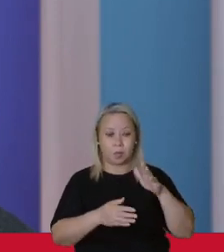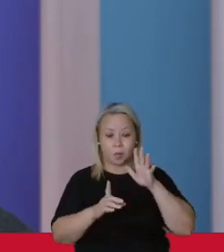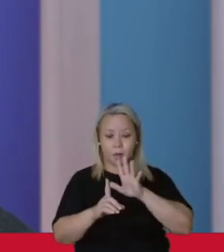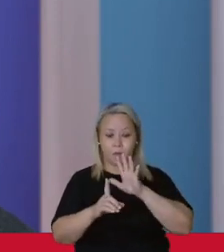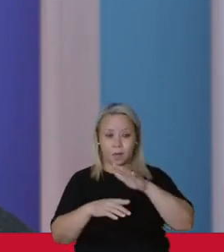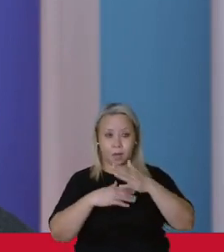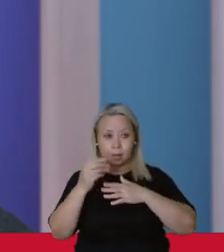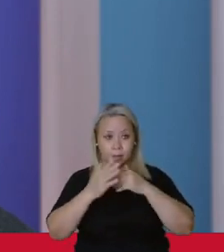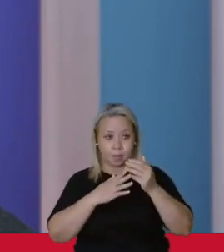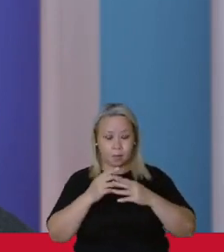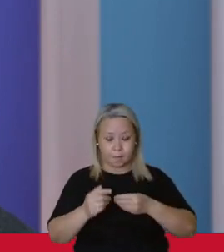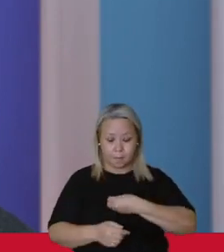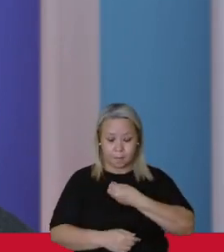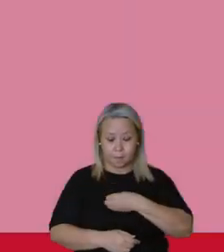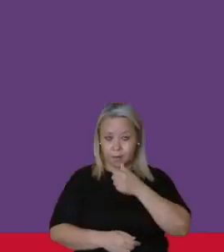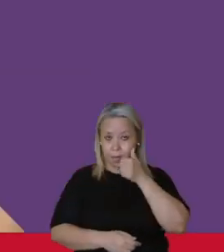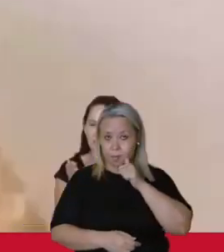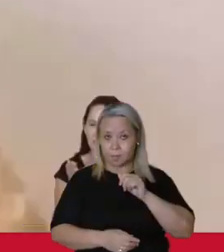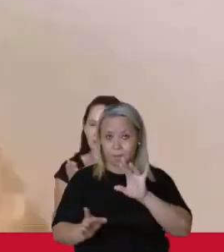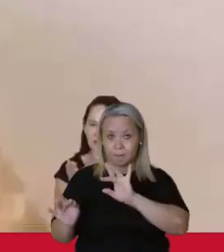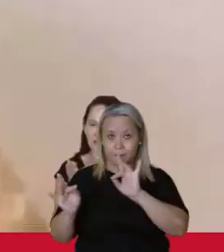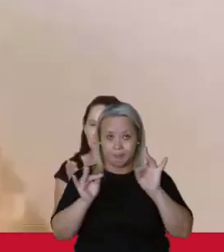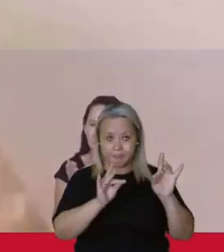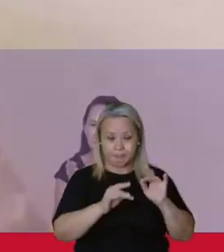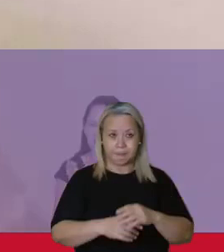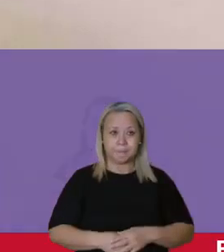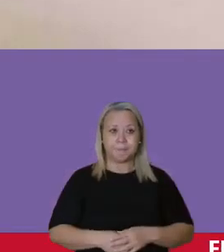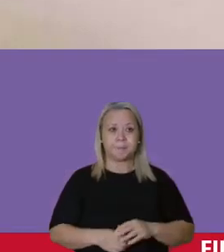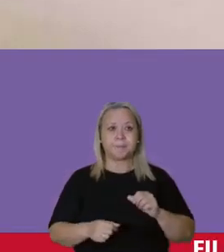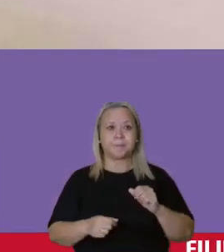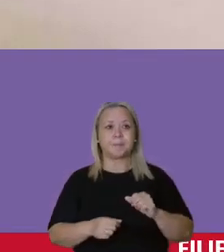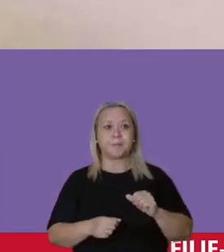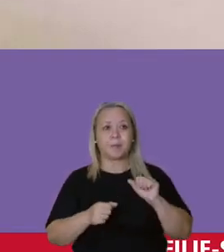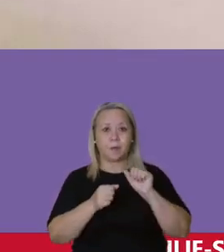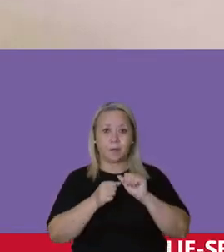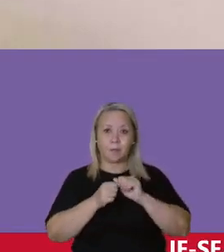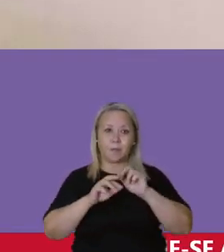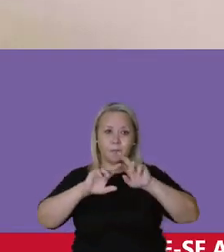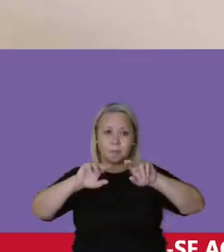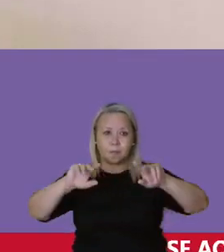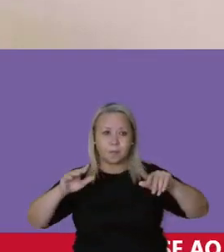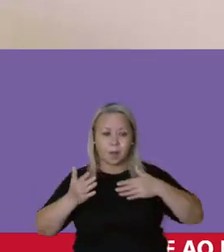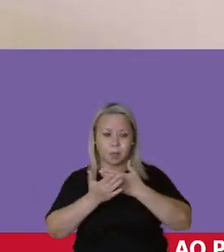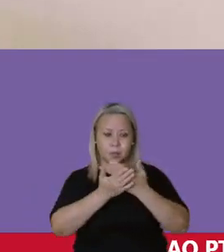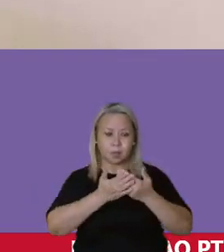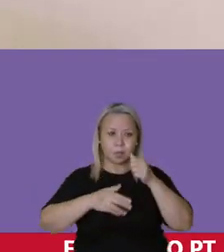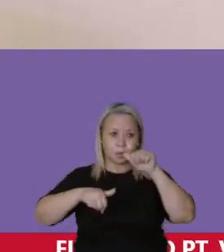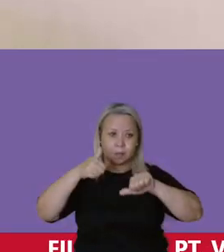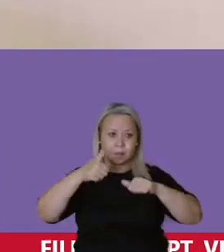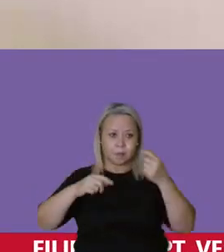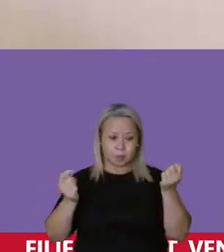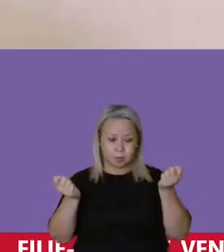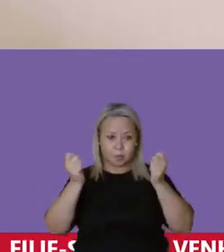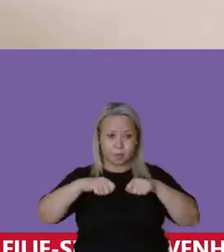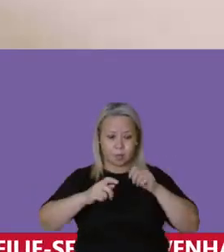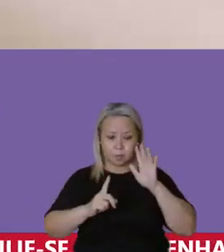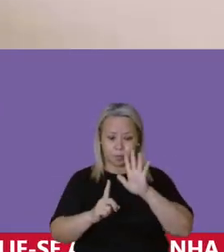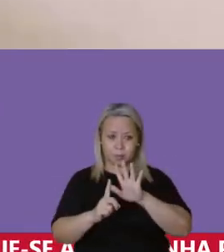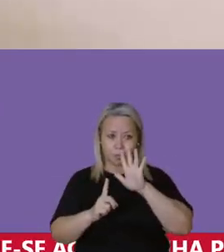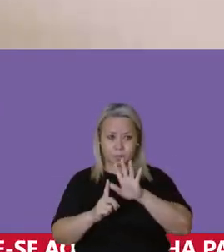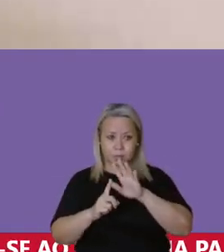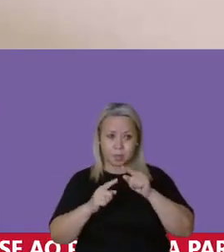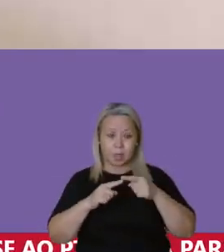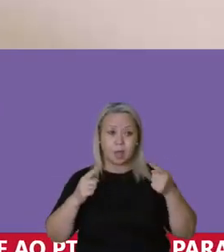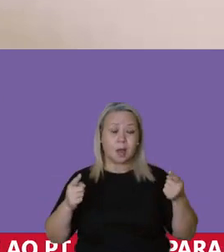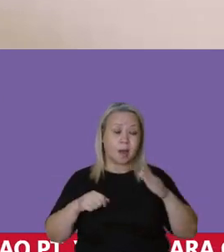prática a vida das mulheres. Acompanhe. Foram feitos diversos estudos para poder avaliar suas possibilidades de impacto.